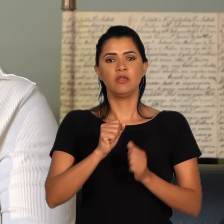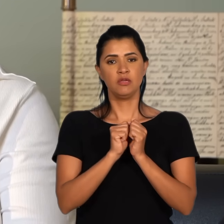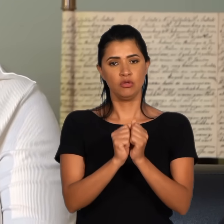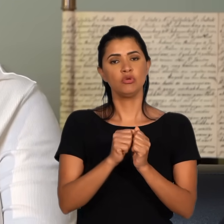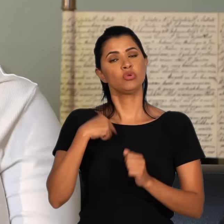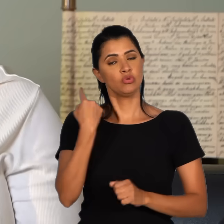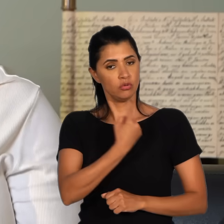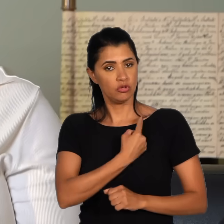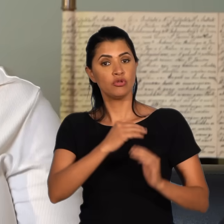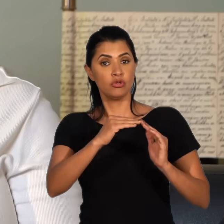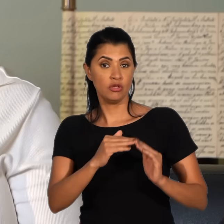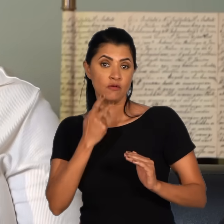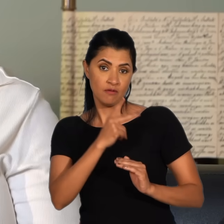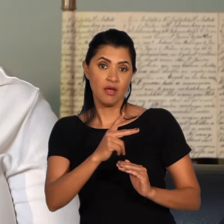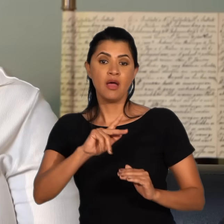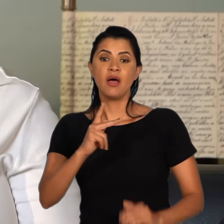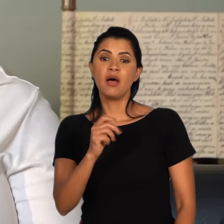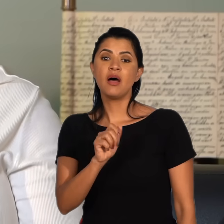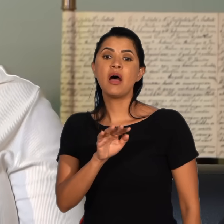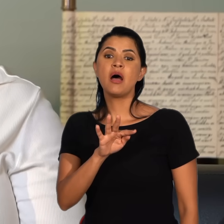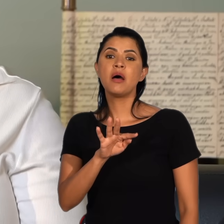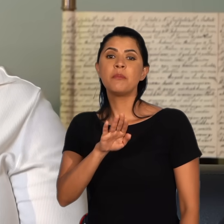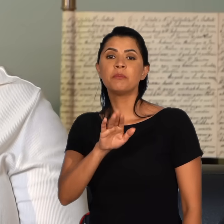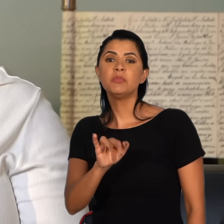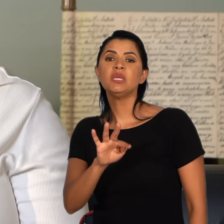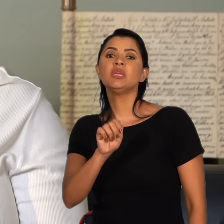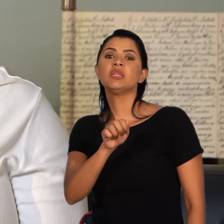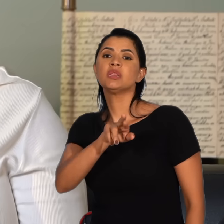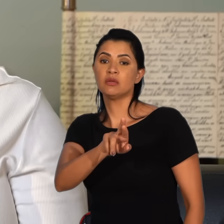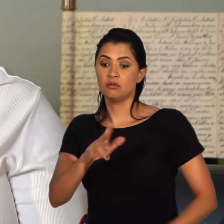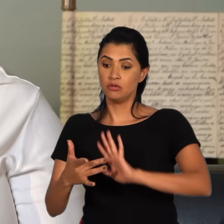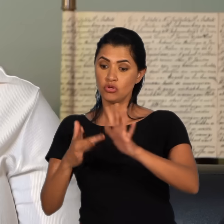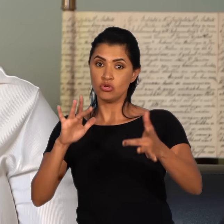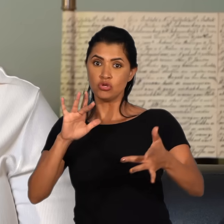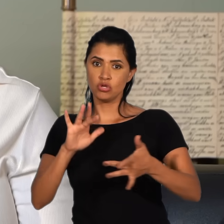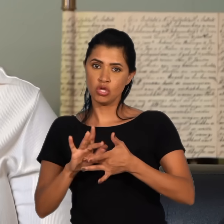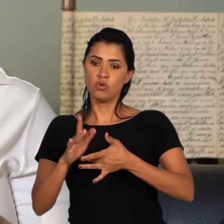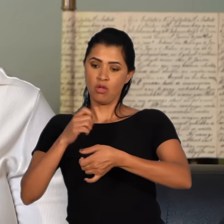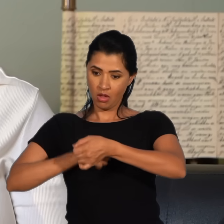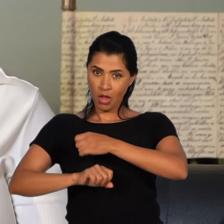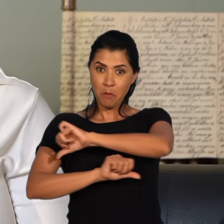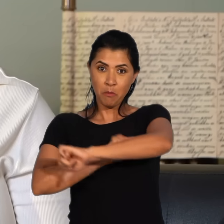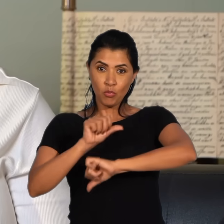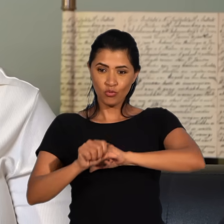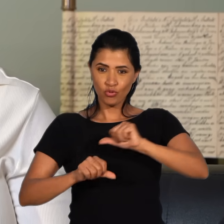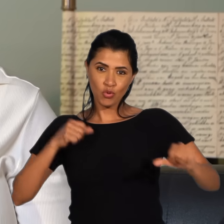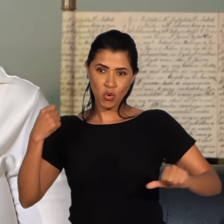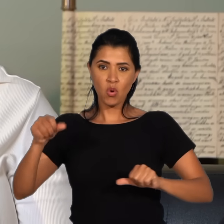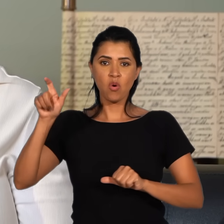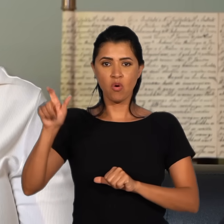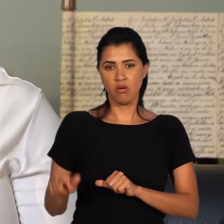conosco a lição fala disso né o habitar então Jesus se fez carne ele ele mudou a natureza